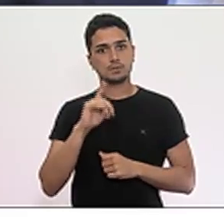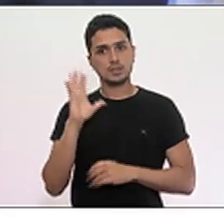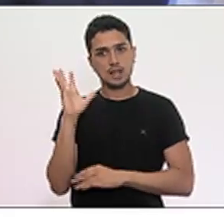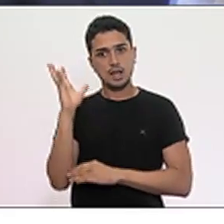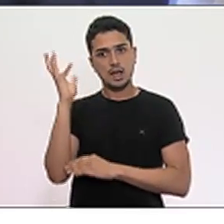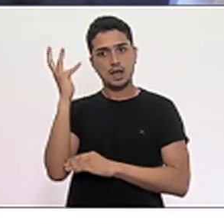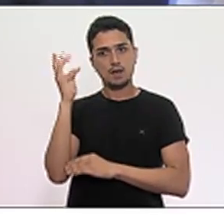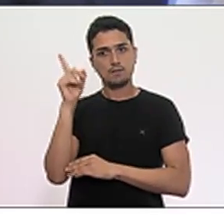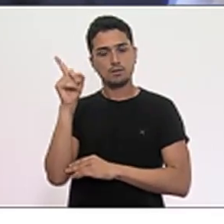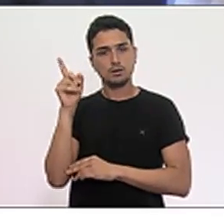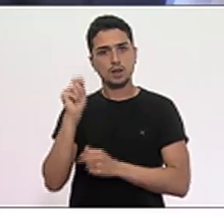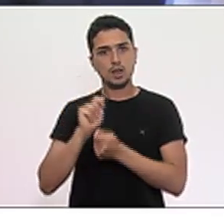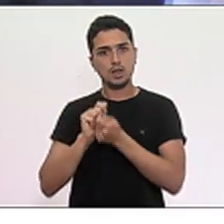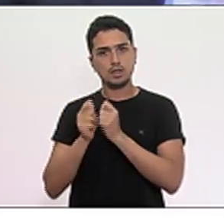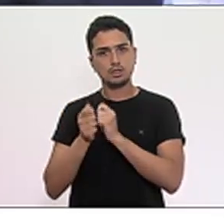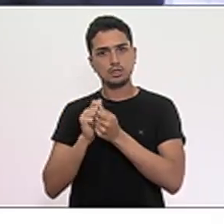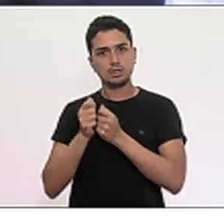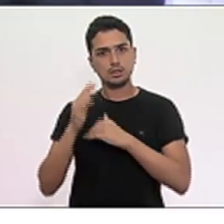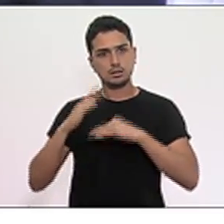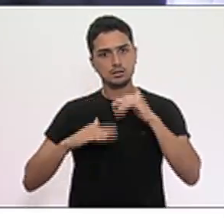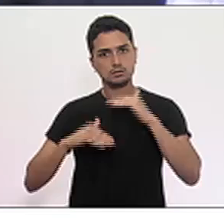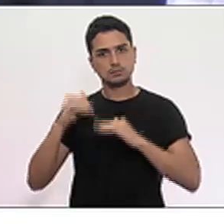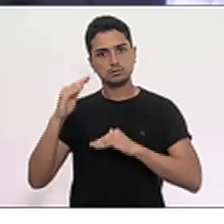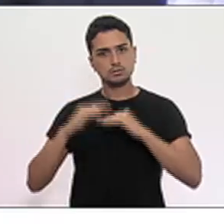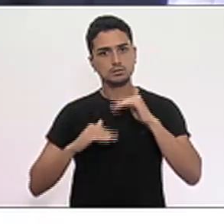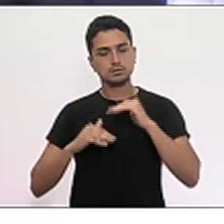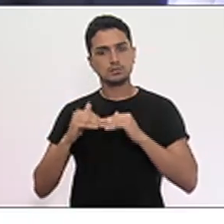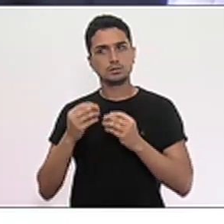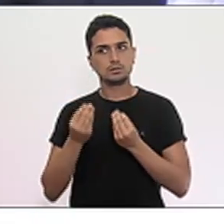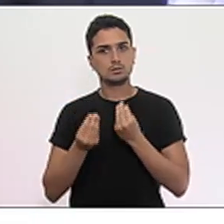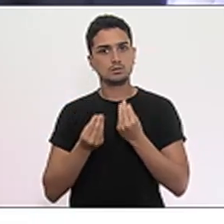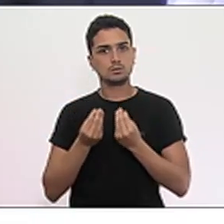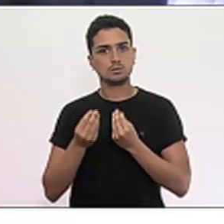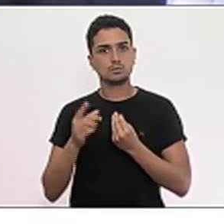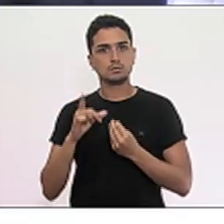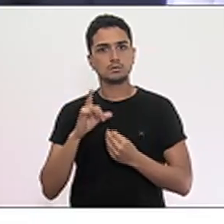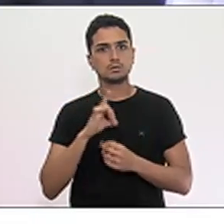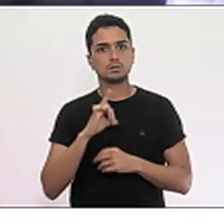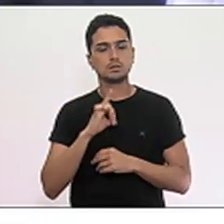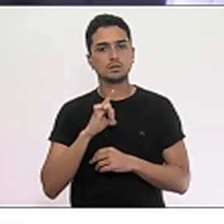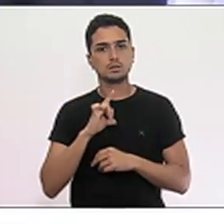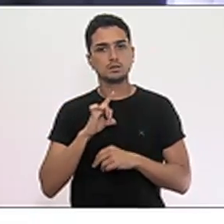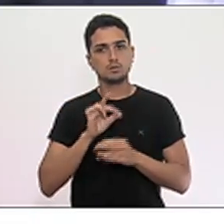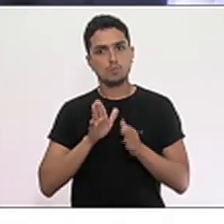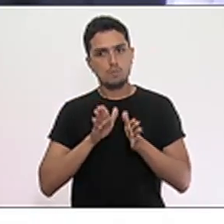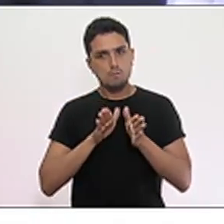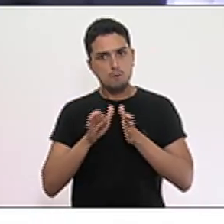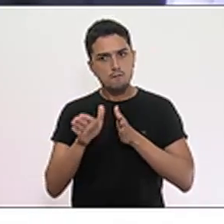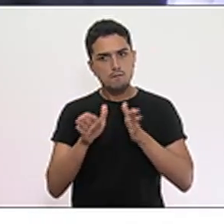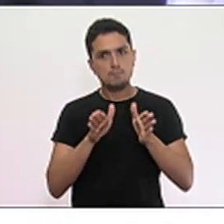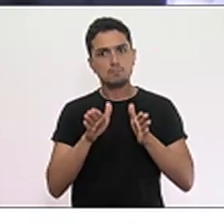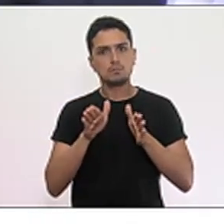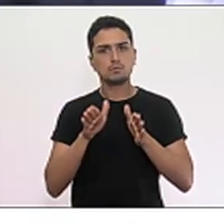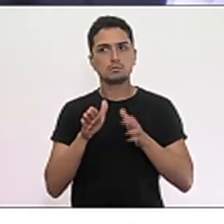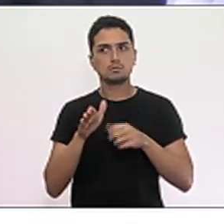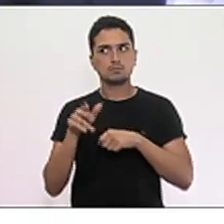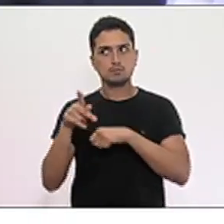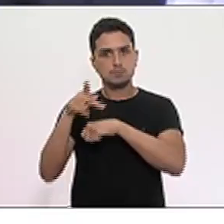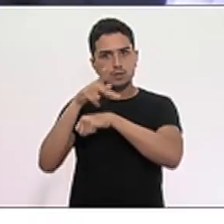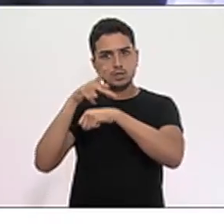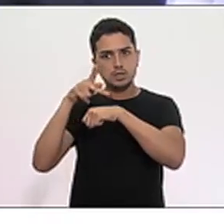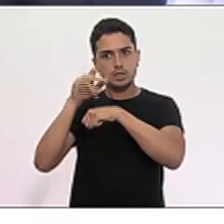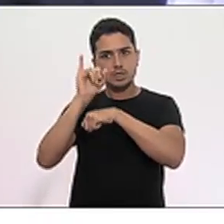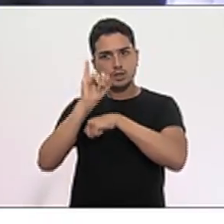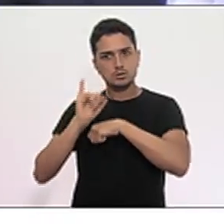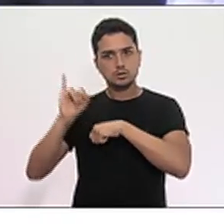né? Inúmeras árvores que foi um movimento internacional bastante positivo e que